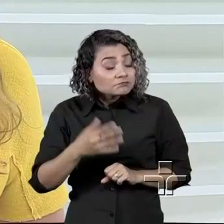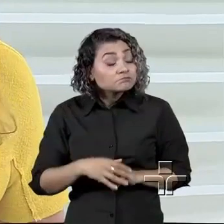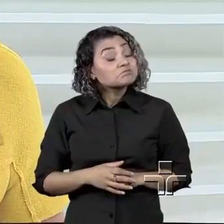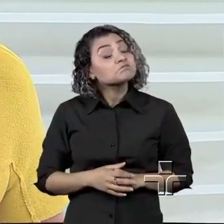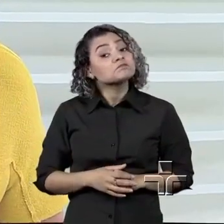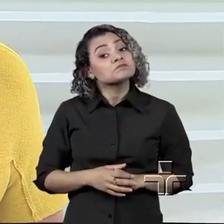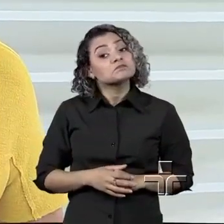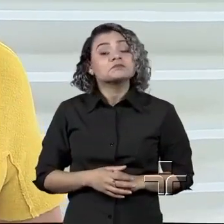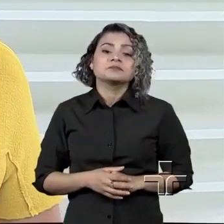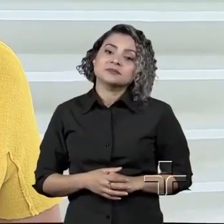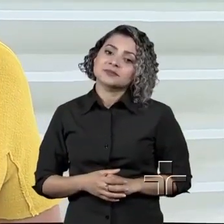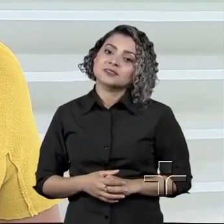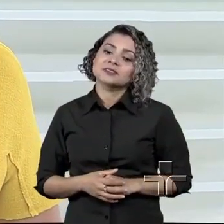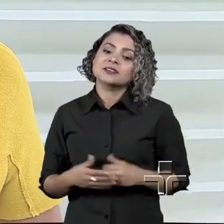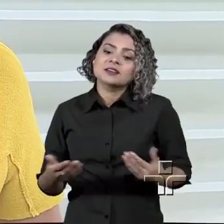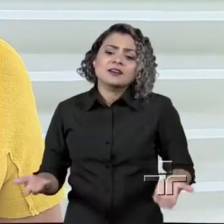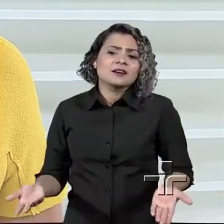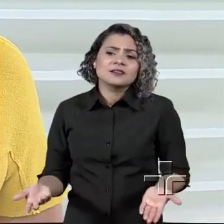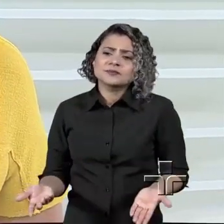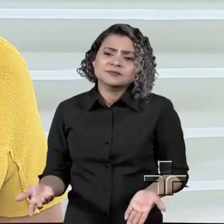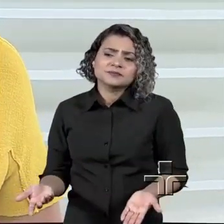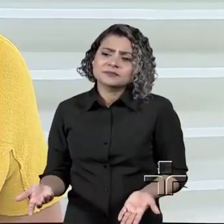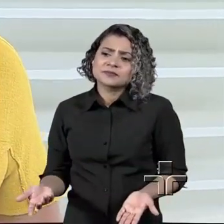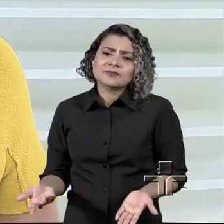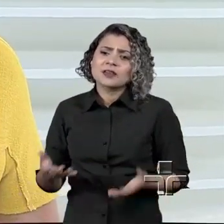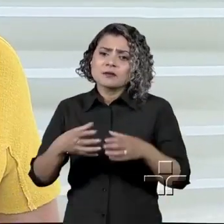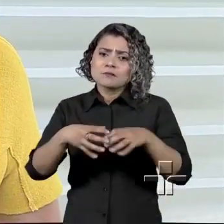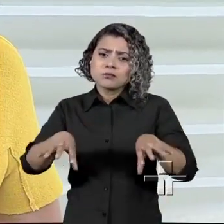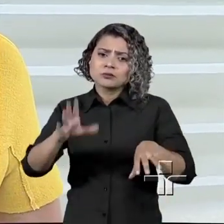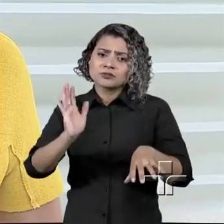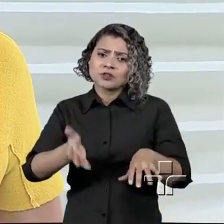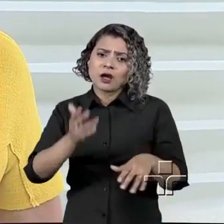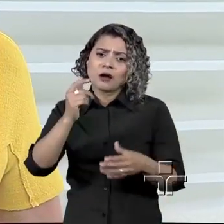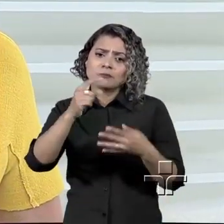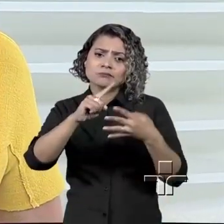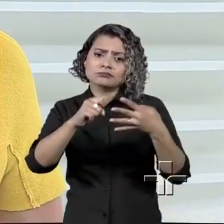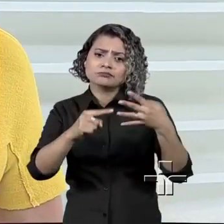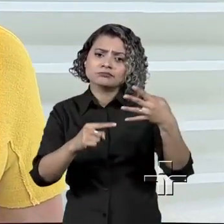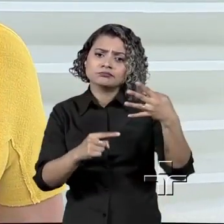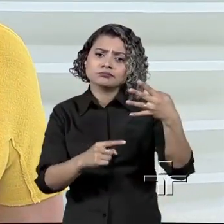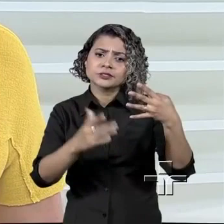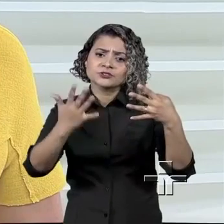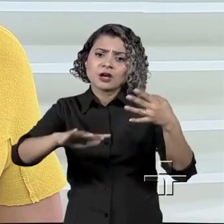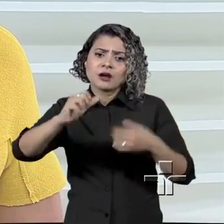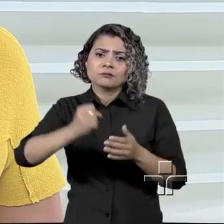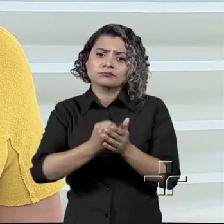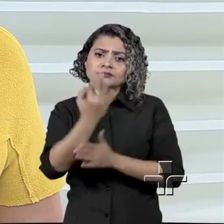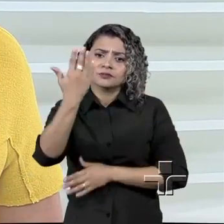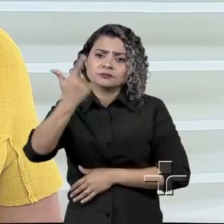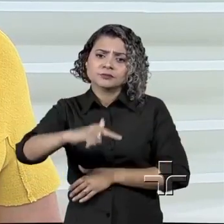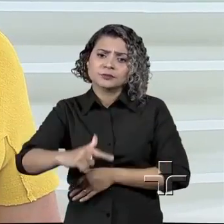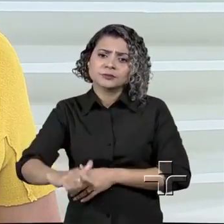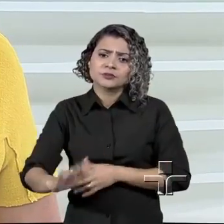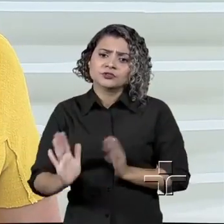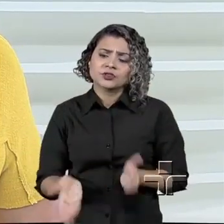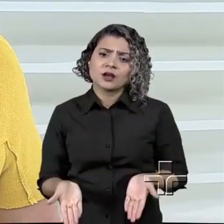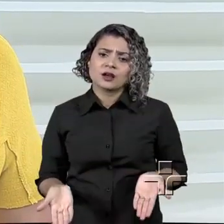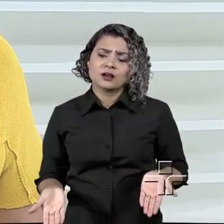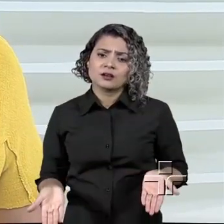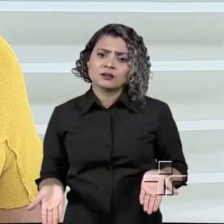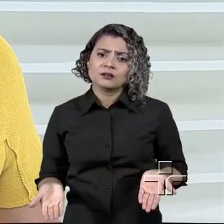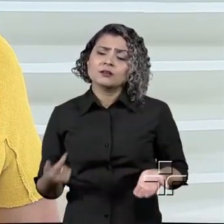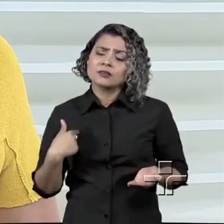Eu acho que risco de racha já rachou várias vezes, mas eu acho que